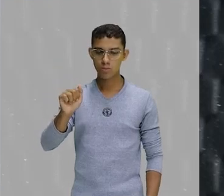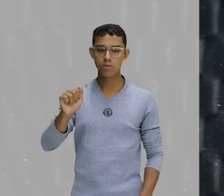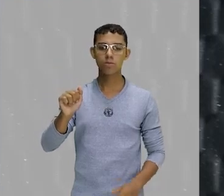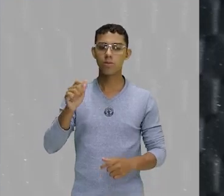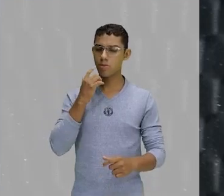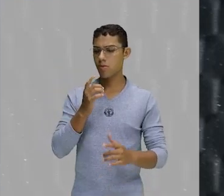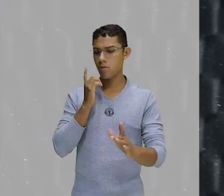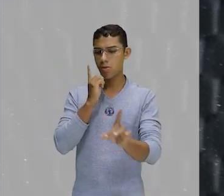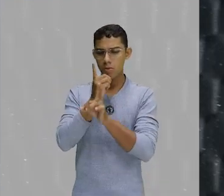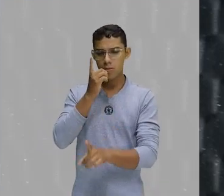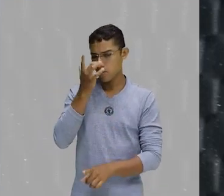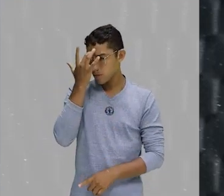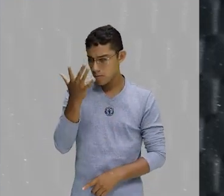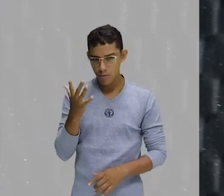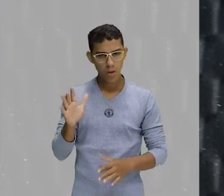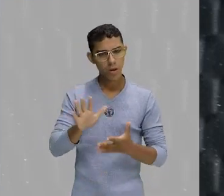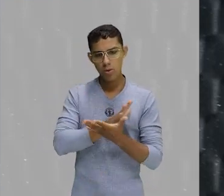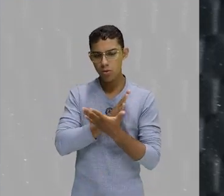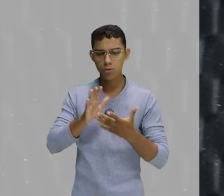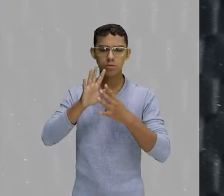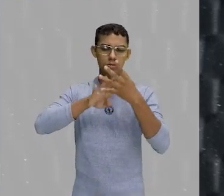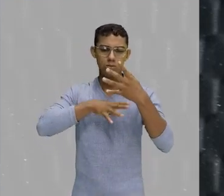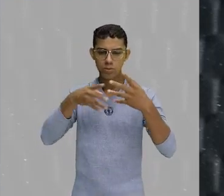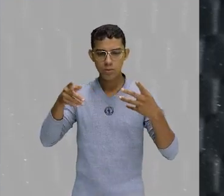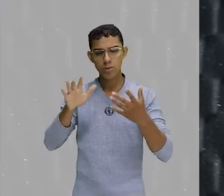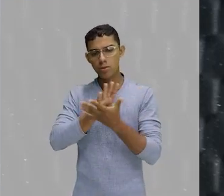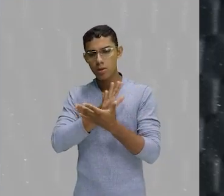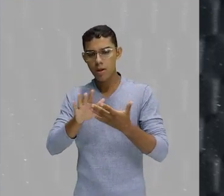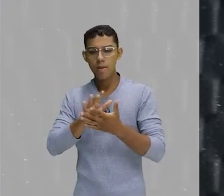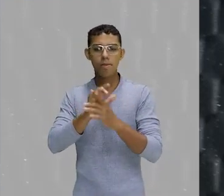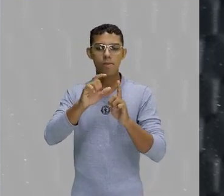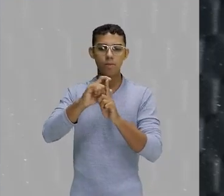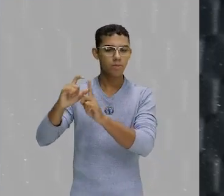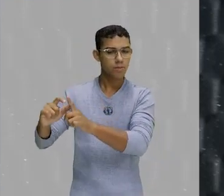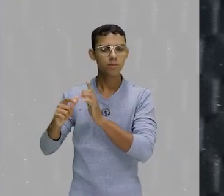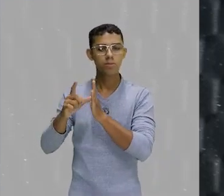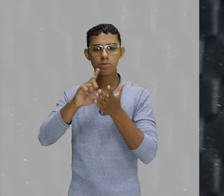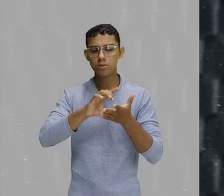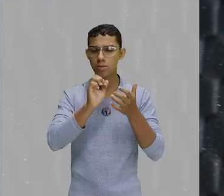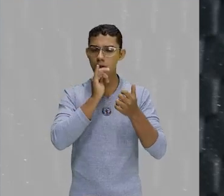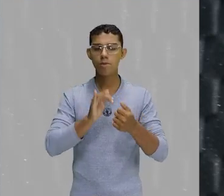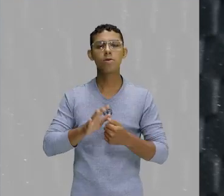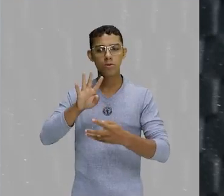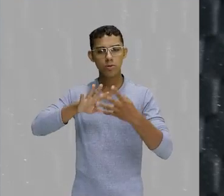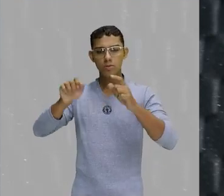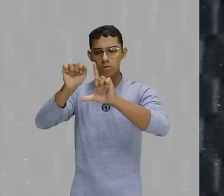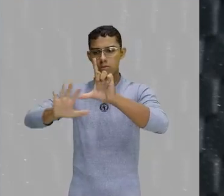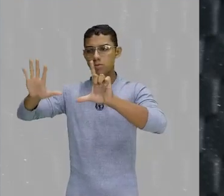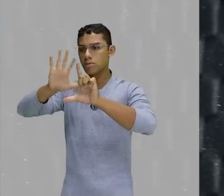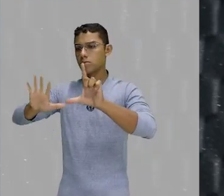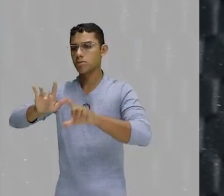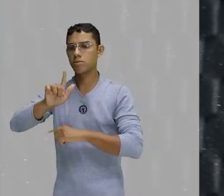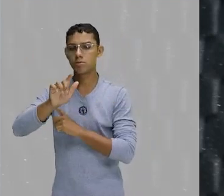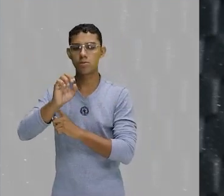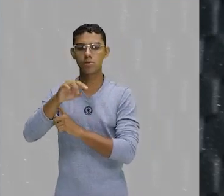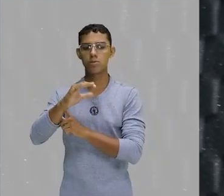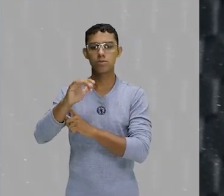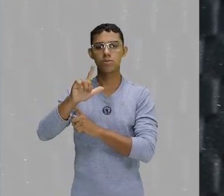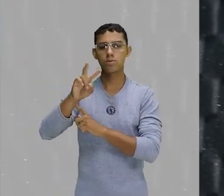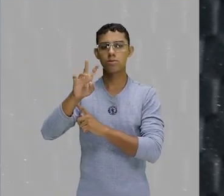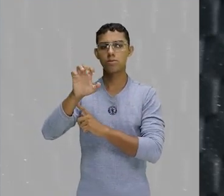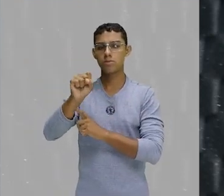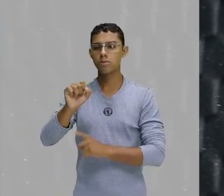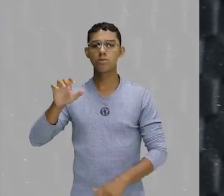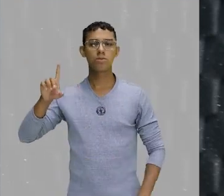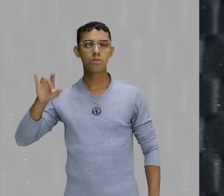uma tabelinha com algumas. Nós também temos aulas anteriores, já lá na plataforma Gonçalves Dias, que tem essa tabela, tá?